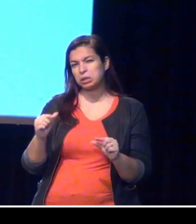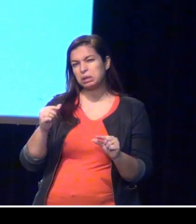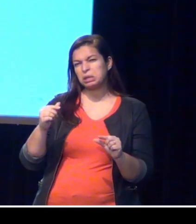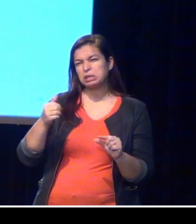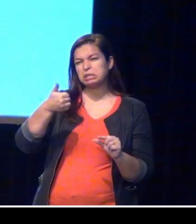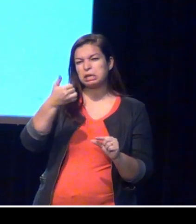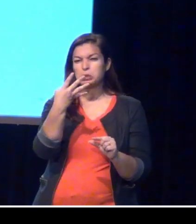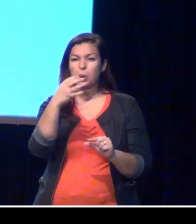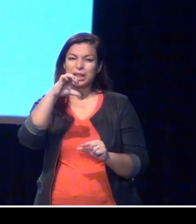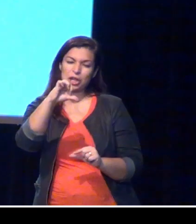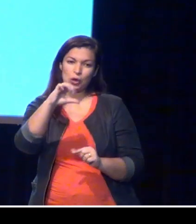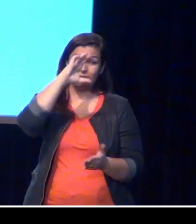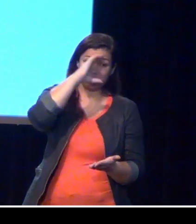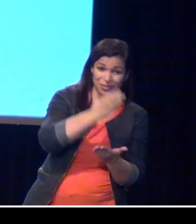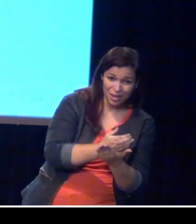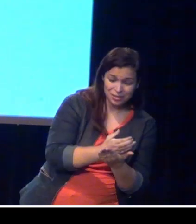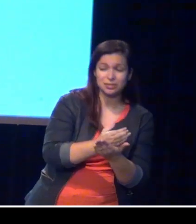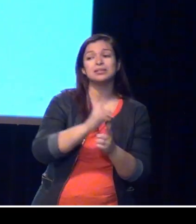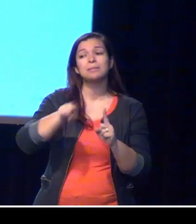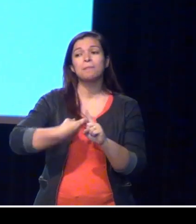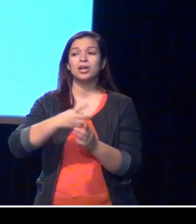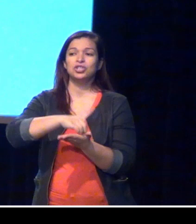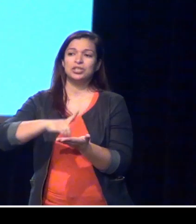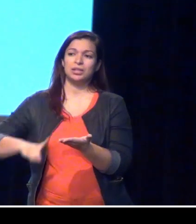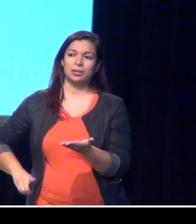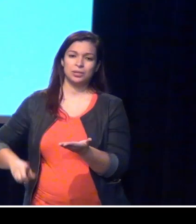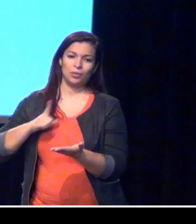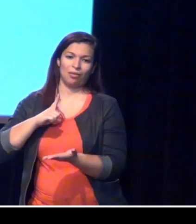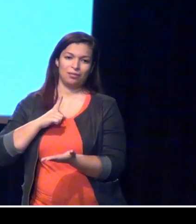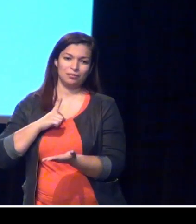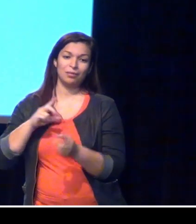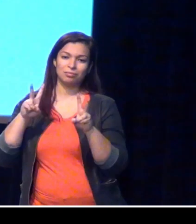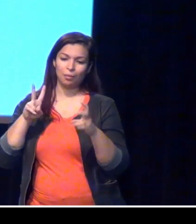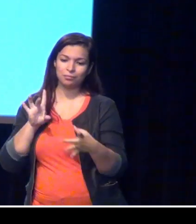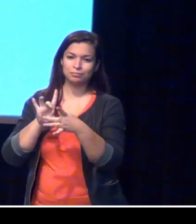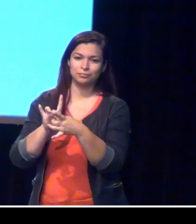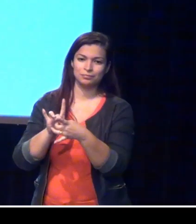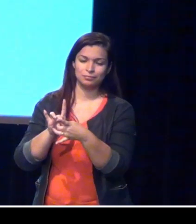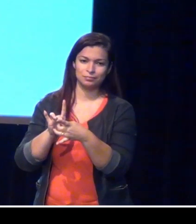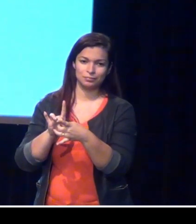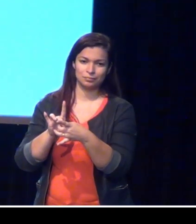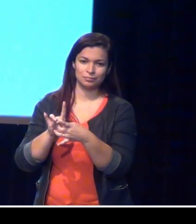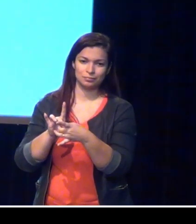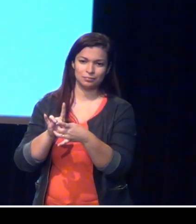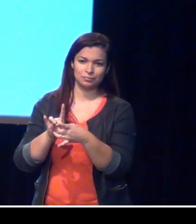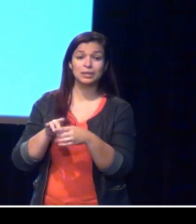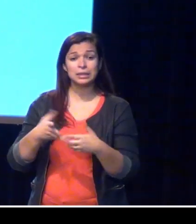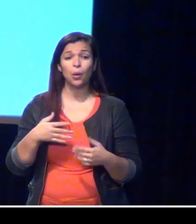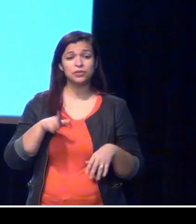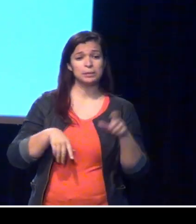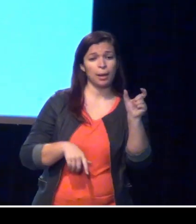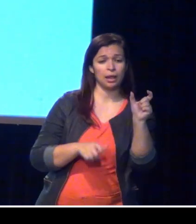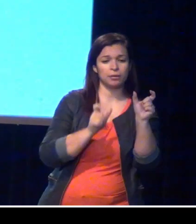149 teses e dissertações com esse tema. Ou seja, nós estamos